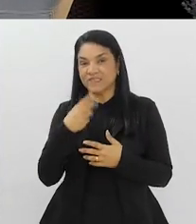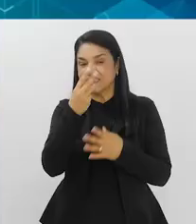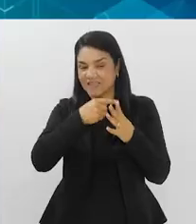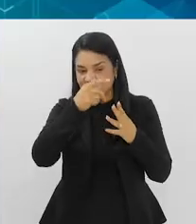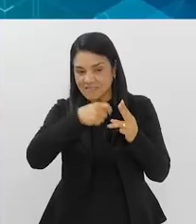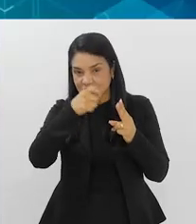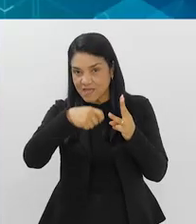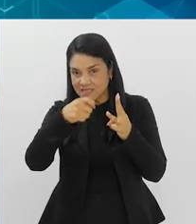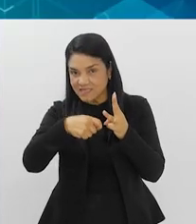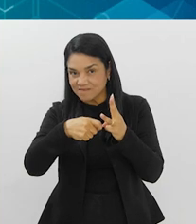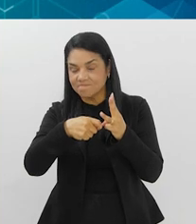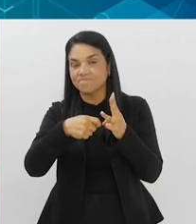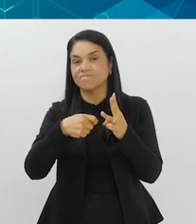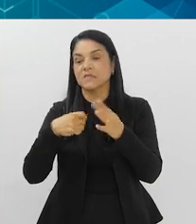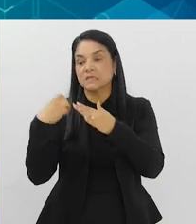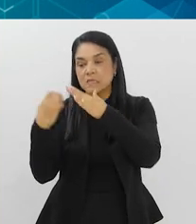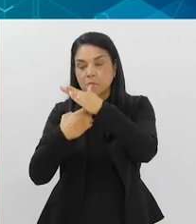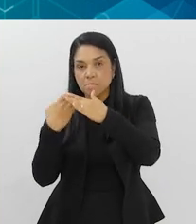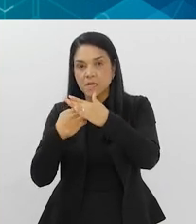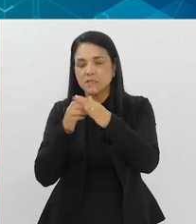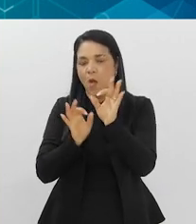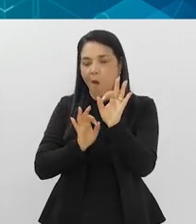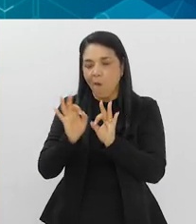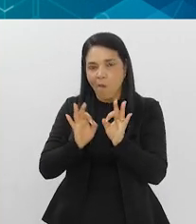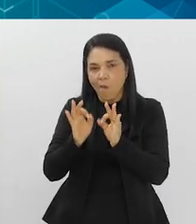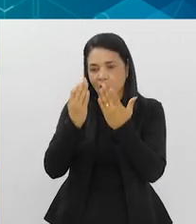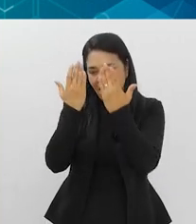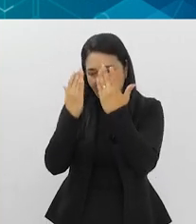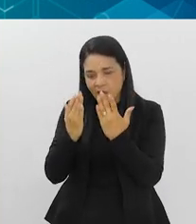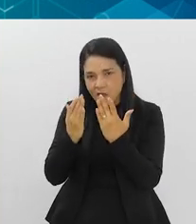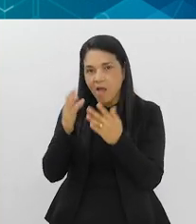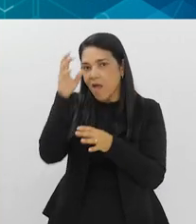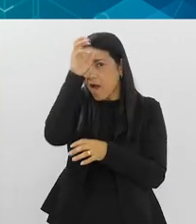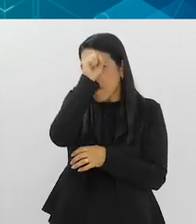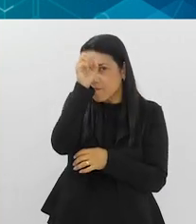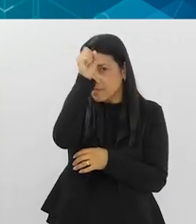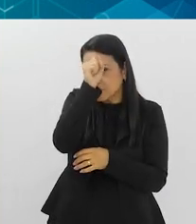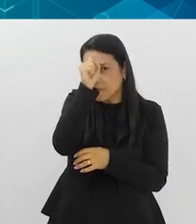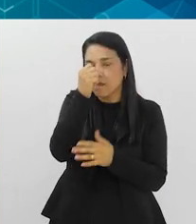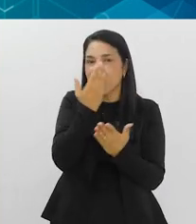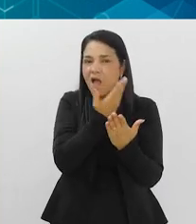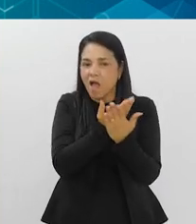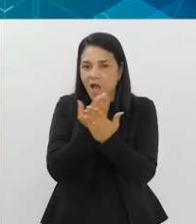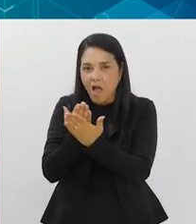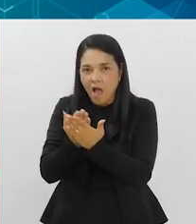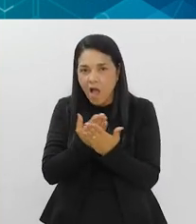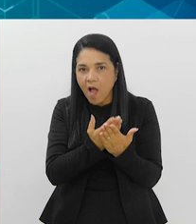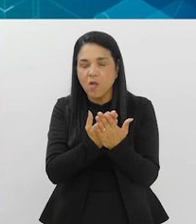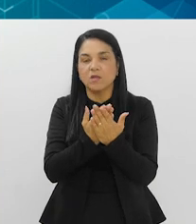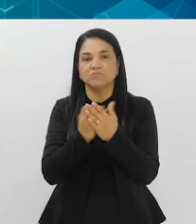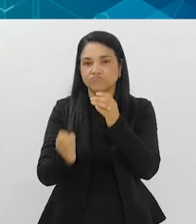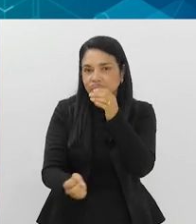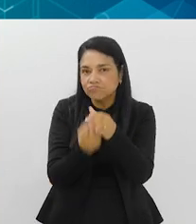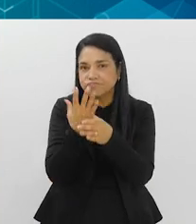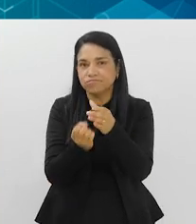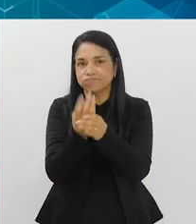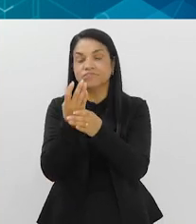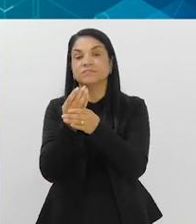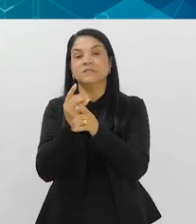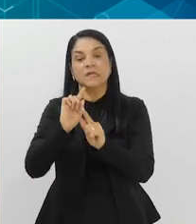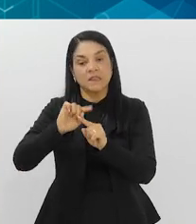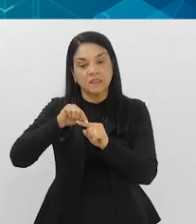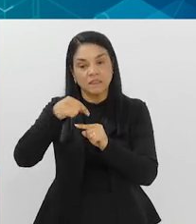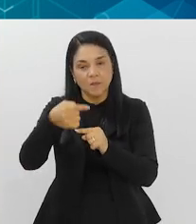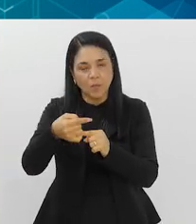preparação, 3 meses que as empresas vão passando por esse processo de investigar, aprender, aulas e masterclasses de